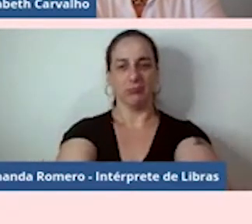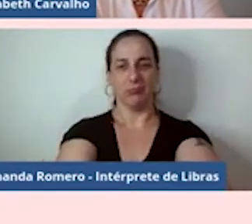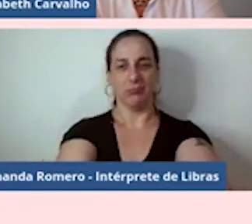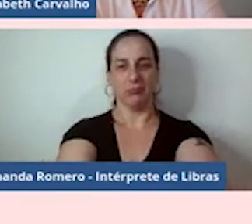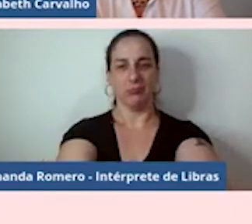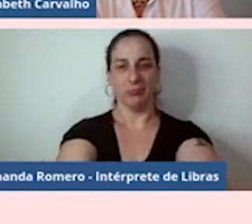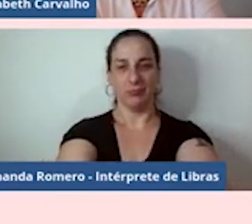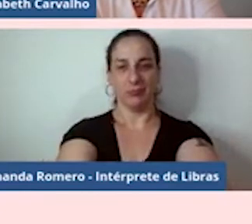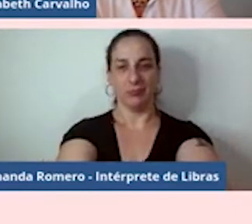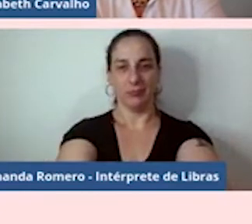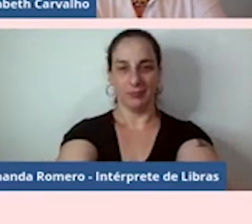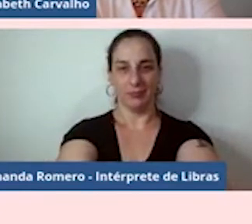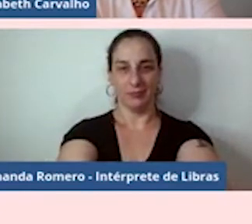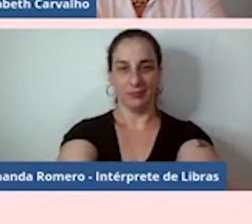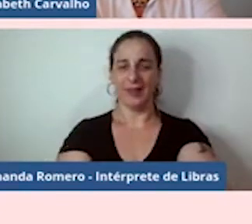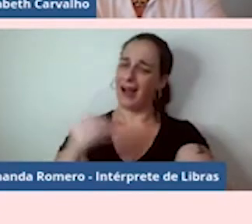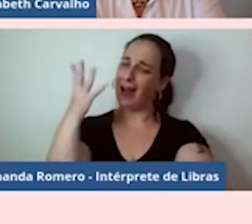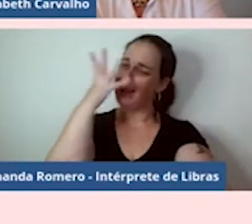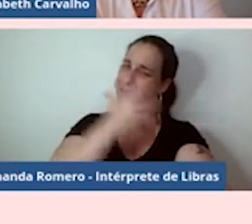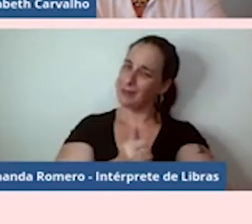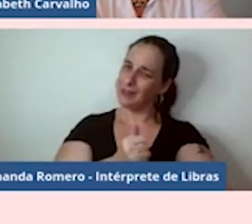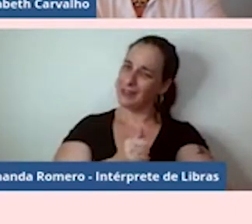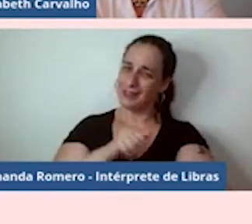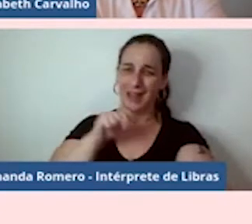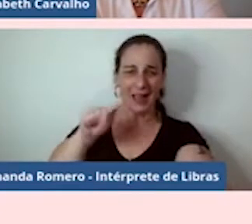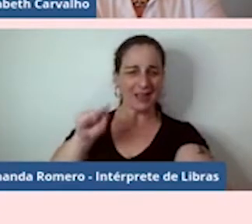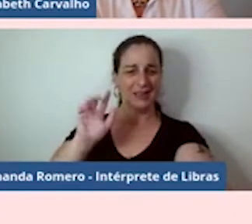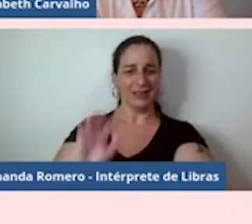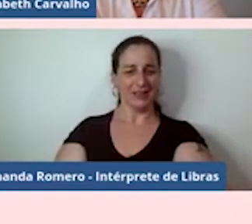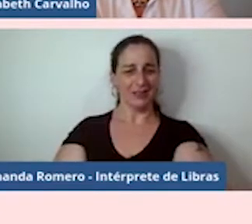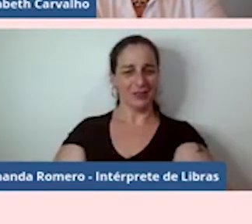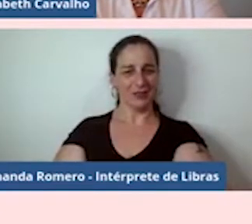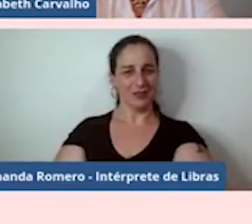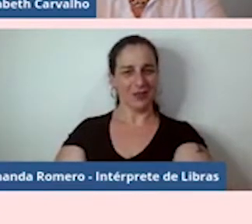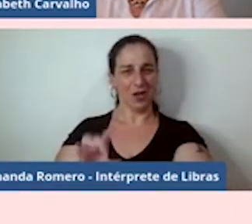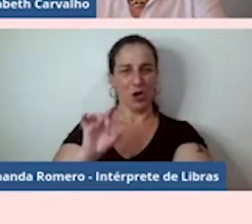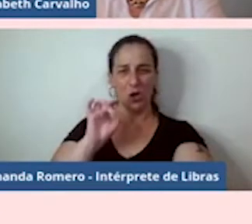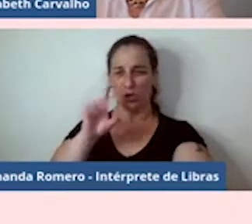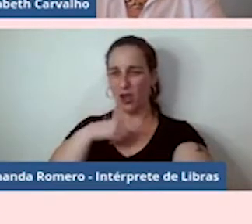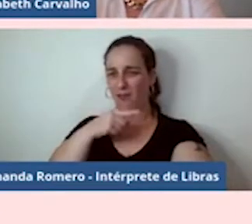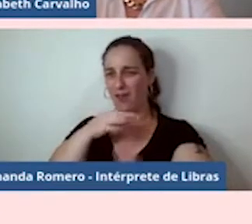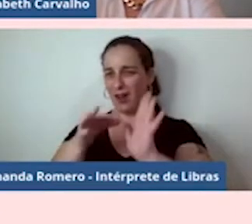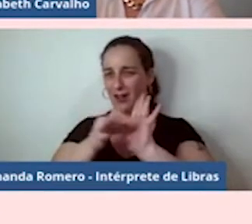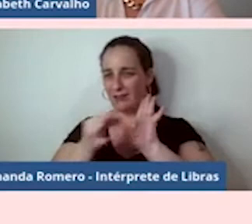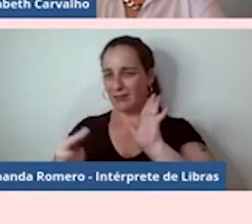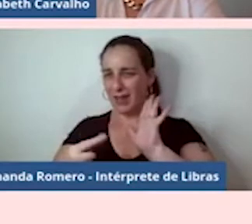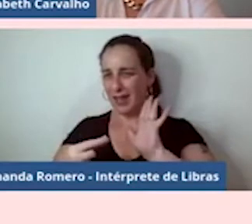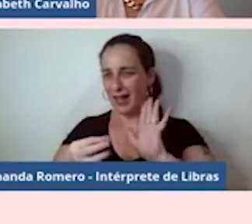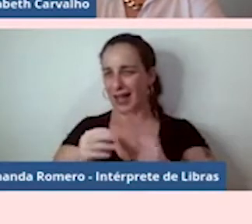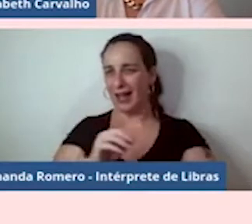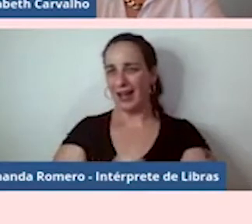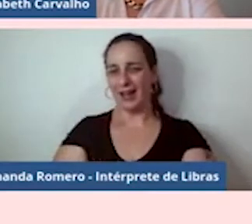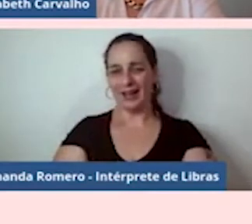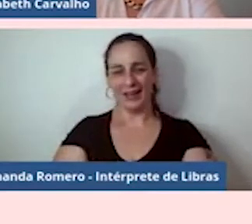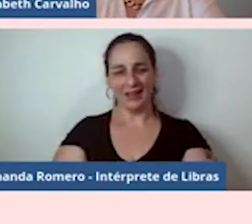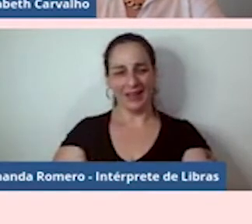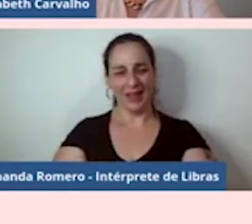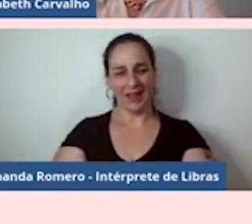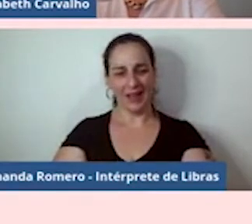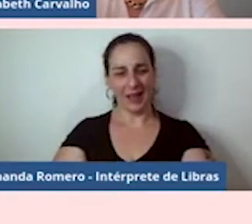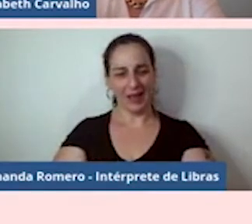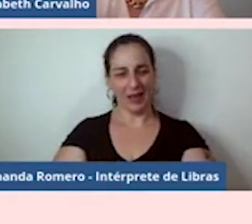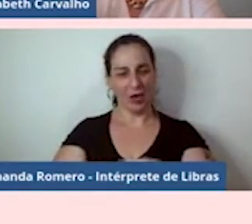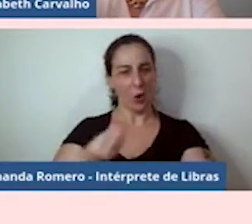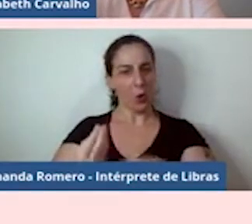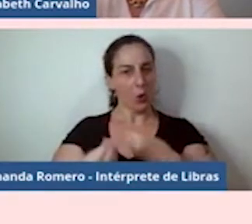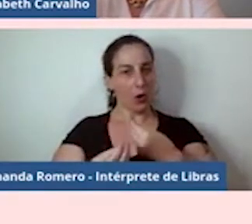Ai, que lindo, Beth. É isso. Vou fazer aqui um comentário da Cauana Correia. Como uma estudante